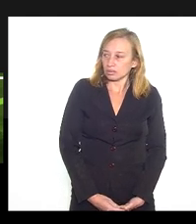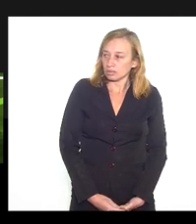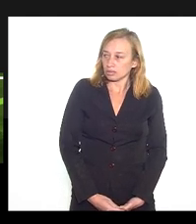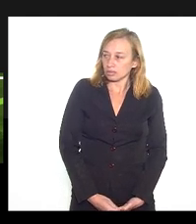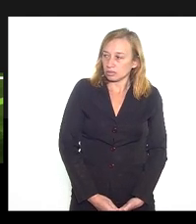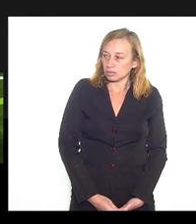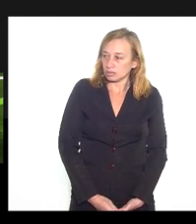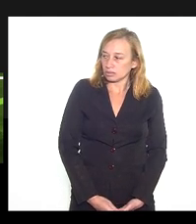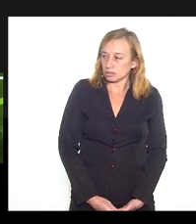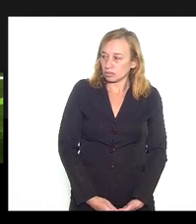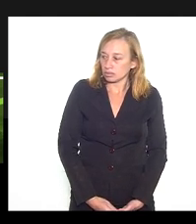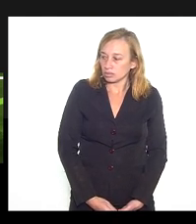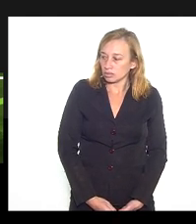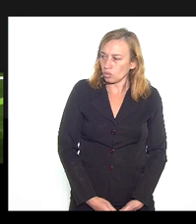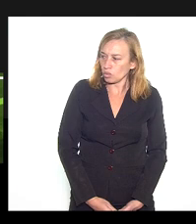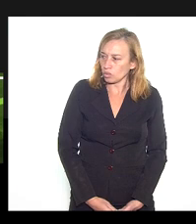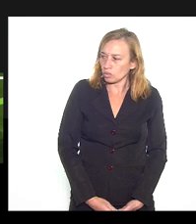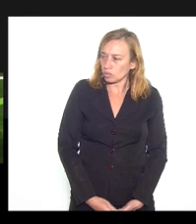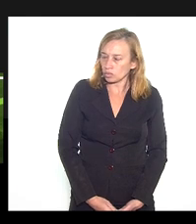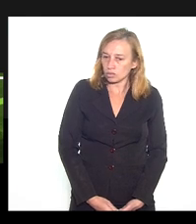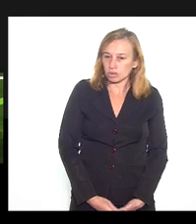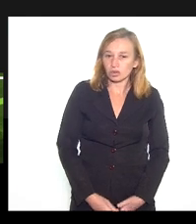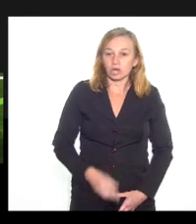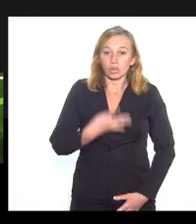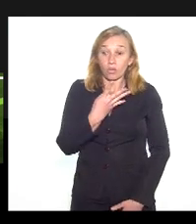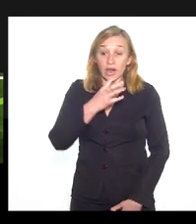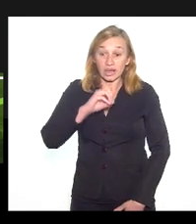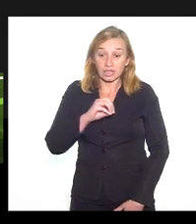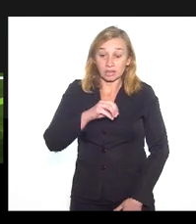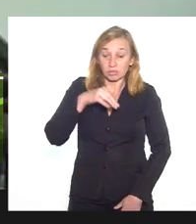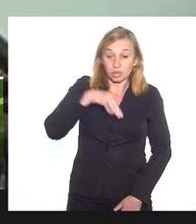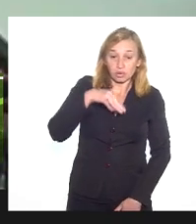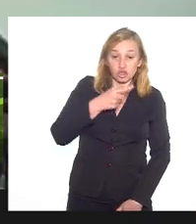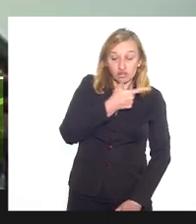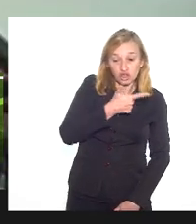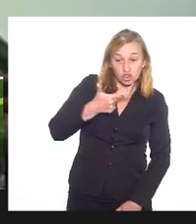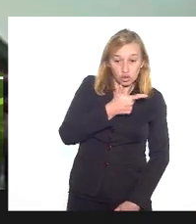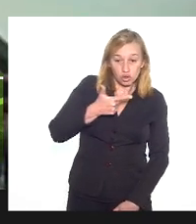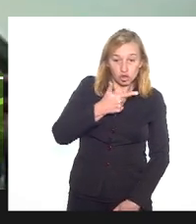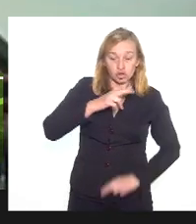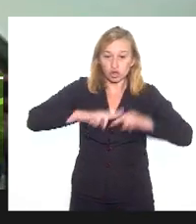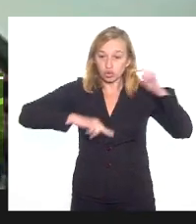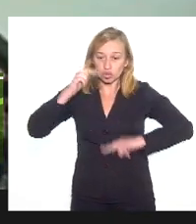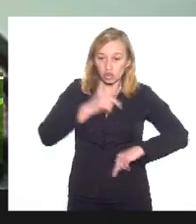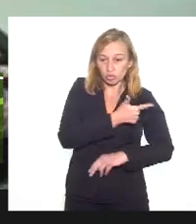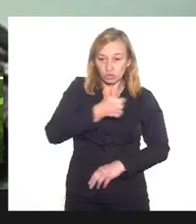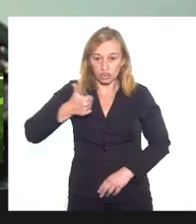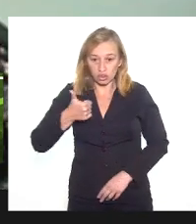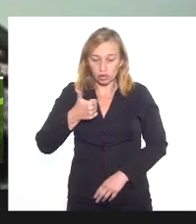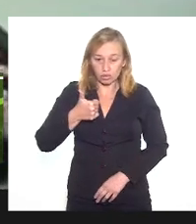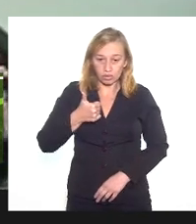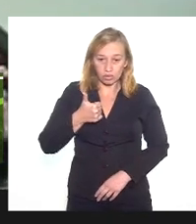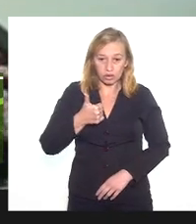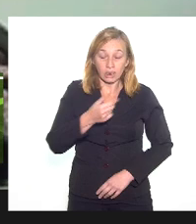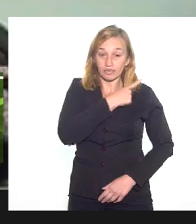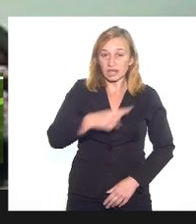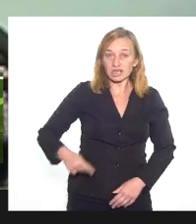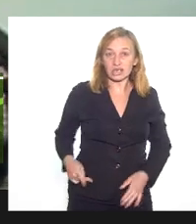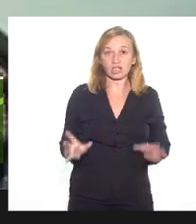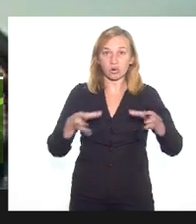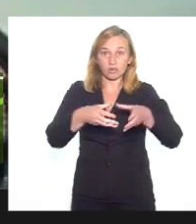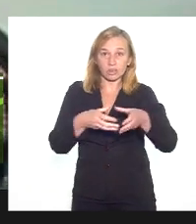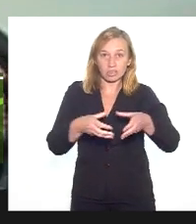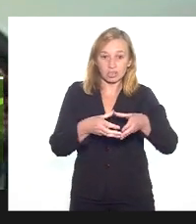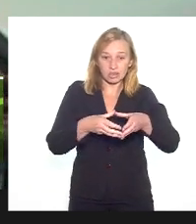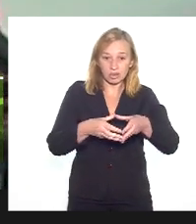As 10 horas e 40 minutos do dia 22 de junho de 2021, na condição de presidente da Comissão